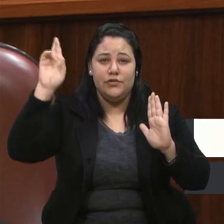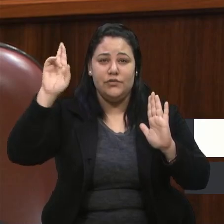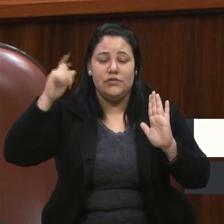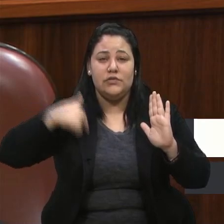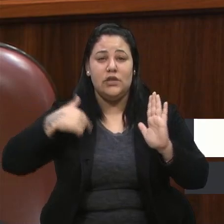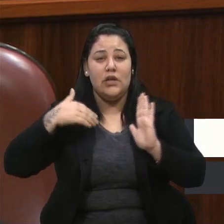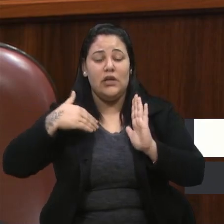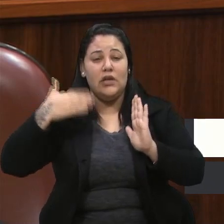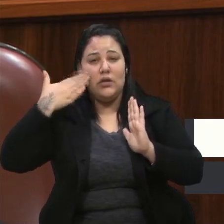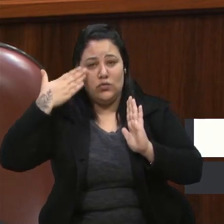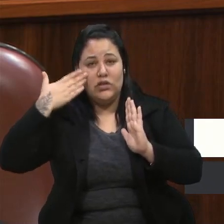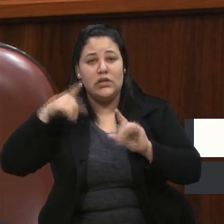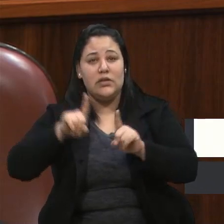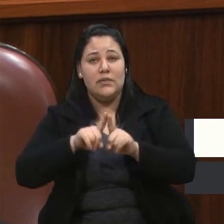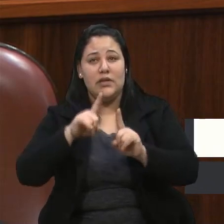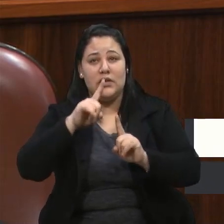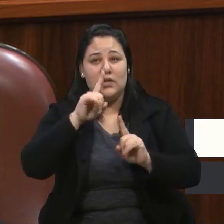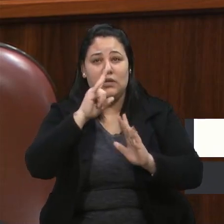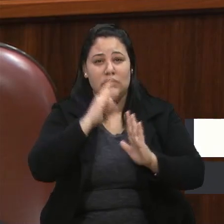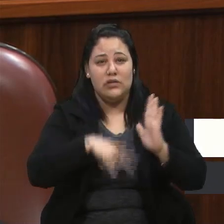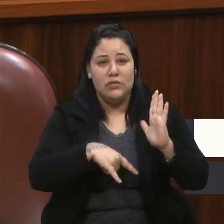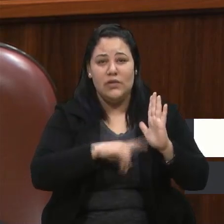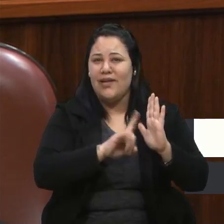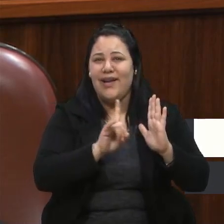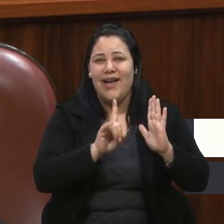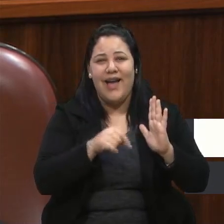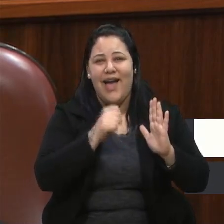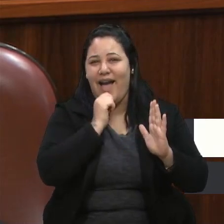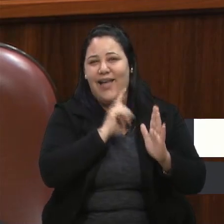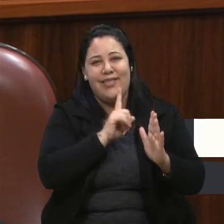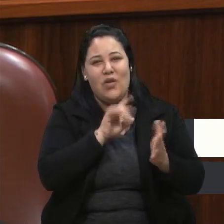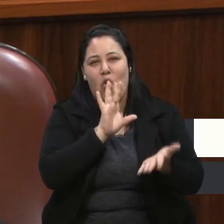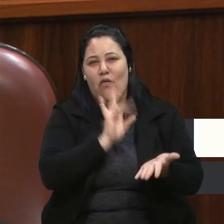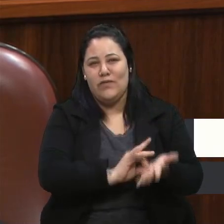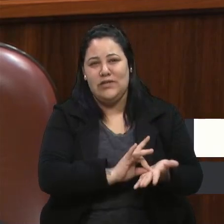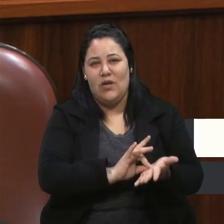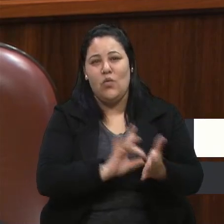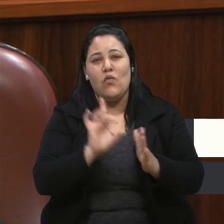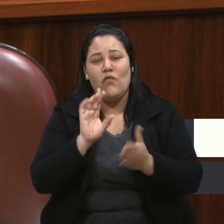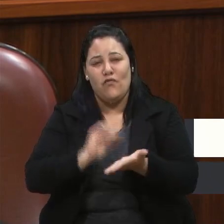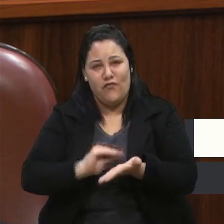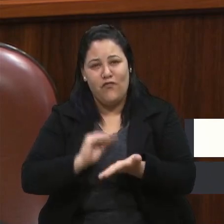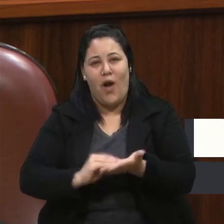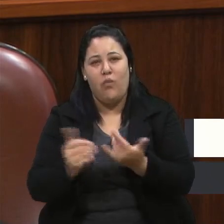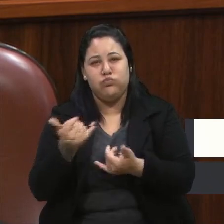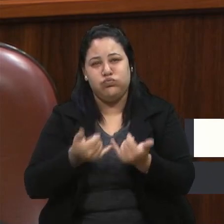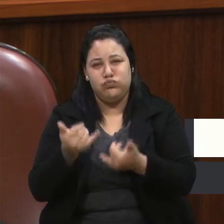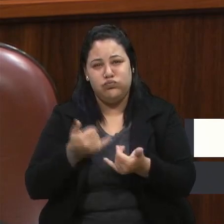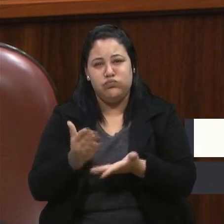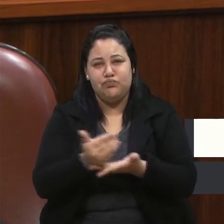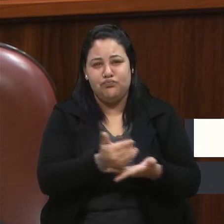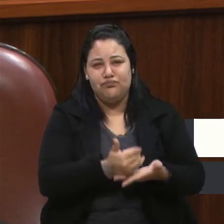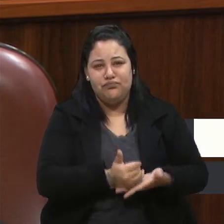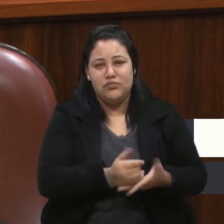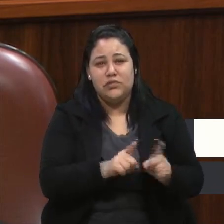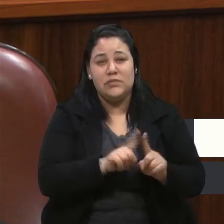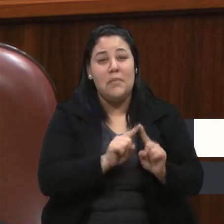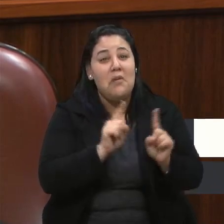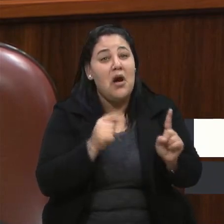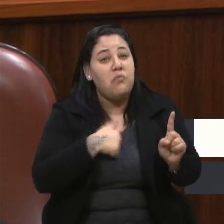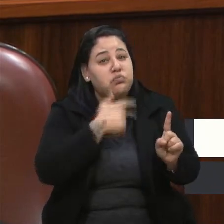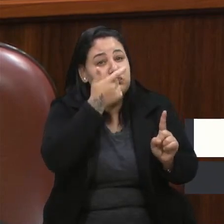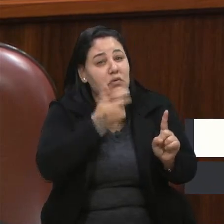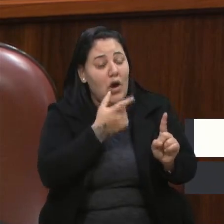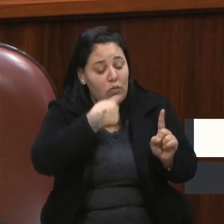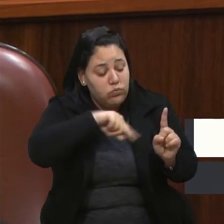sei, esse documento nem é oficial ainda, ele está para ser completado, mas que eu acho que nós, aqui